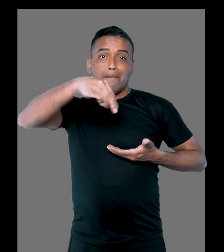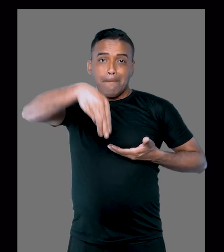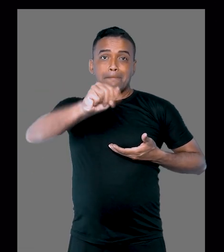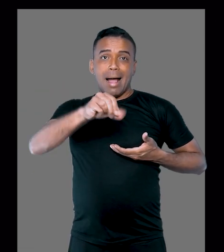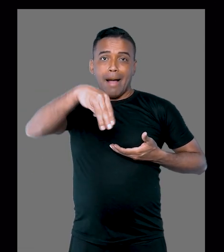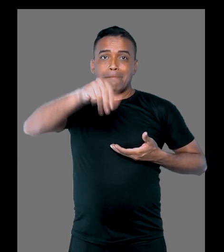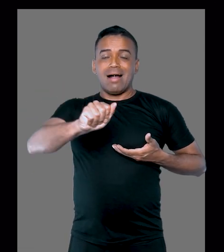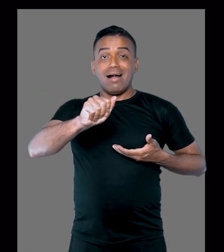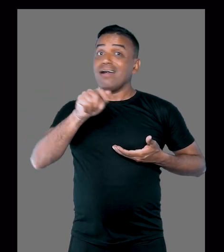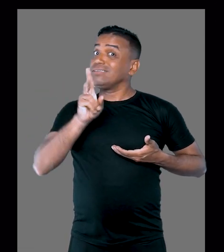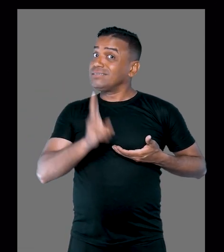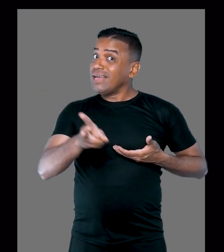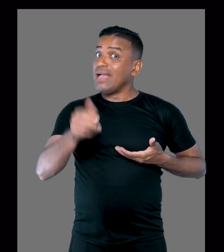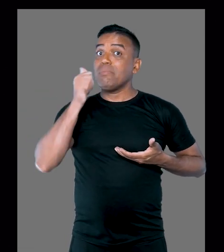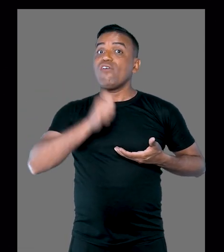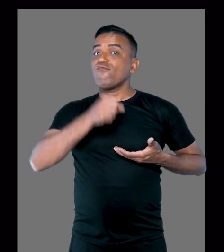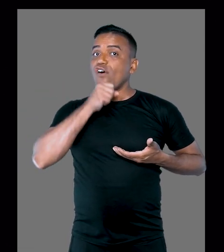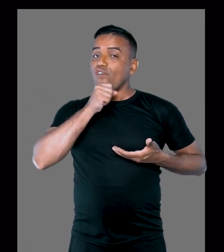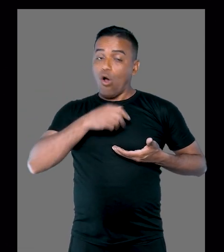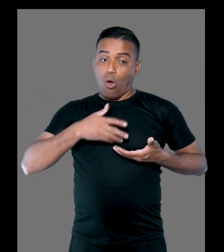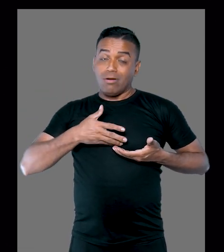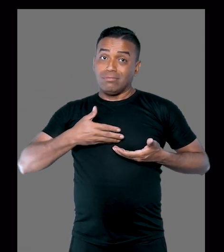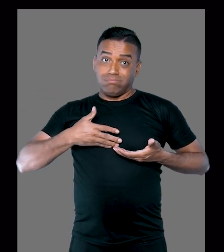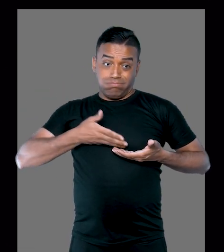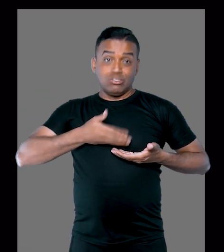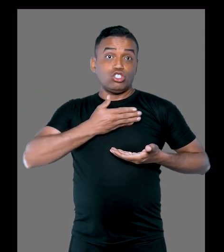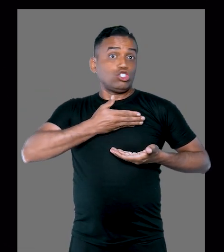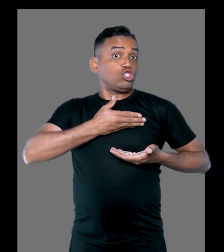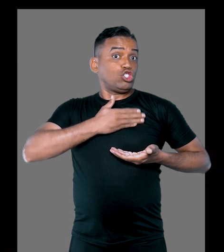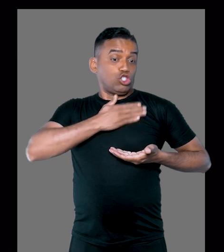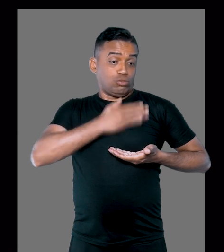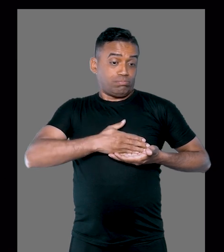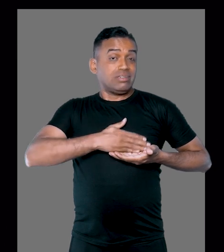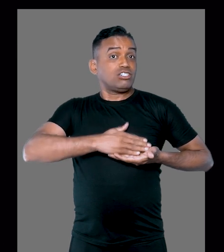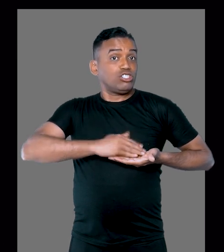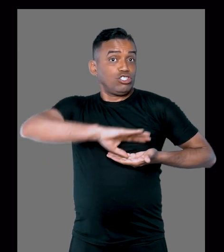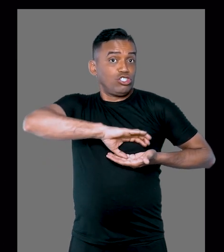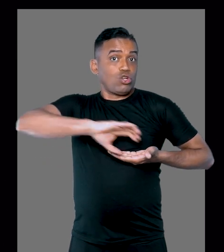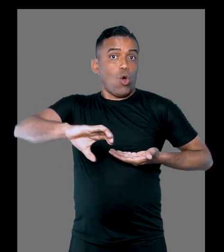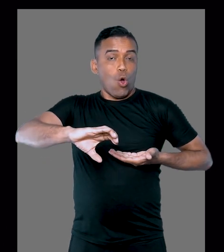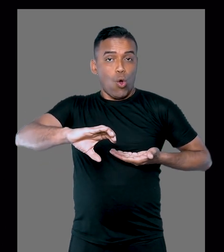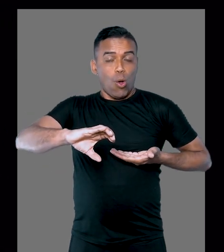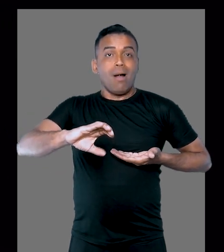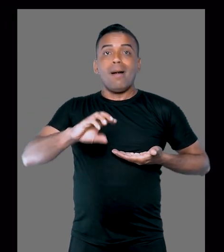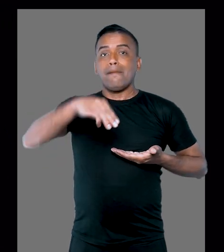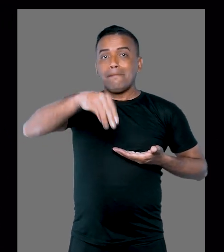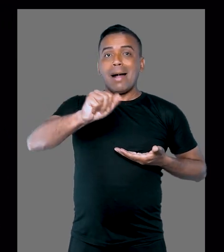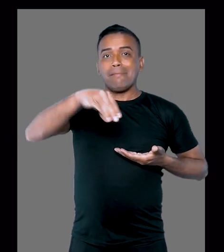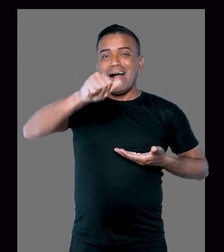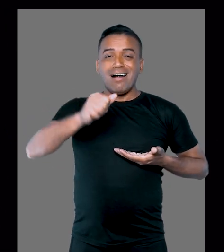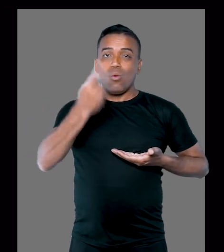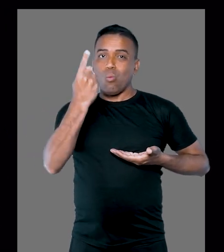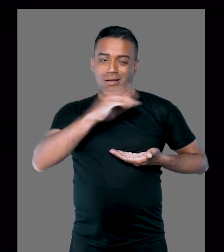passou a ser adotada por vó Rosa a partir do momento em que as cicatrizes de sua mastectomia estavam saradas. Mesmo sem uma das mamas, é necessário